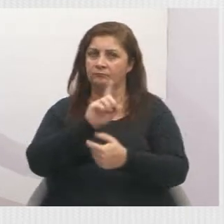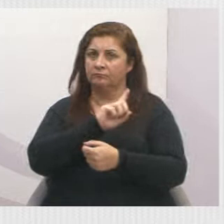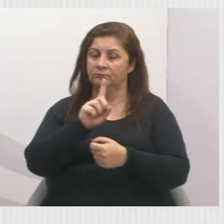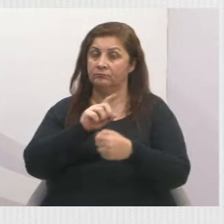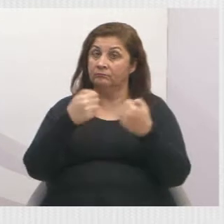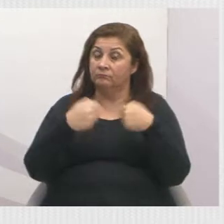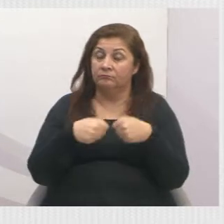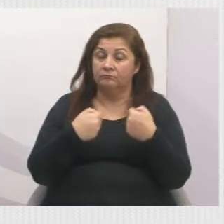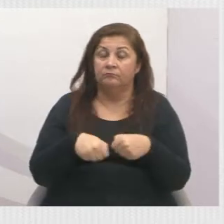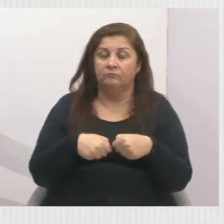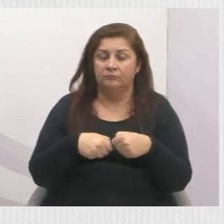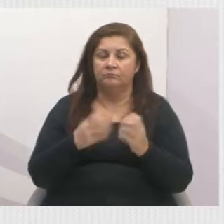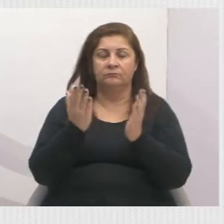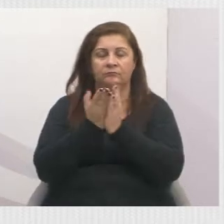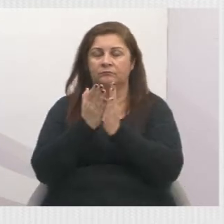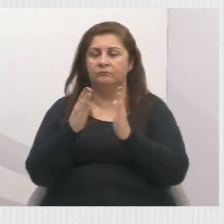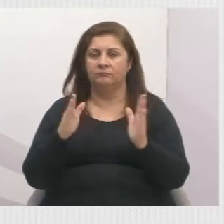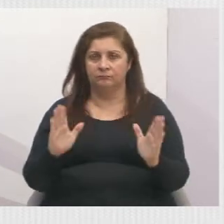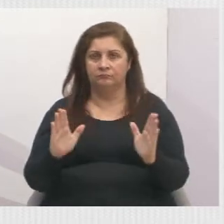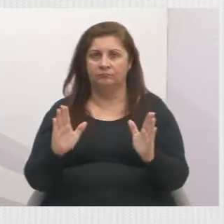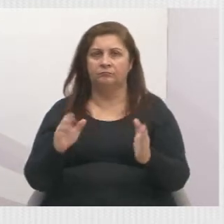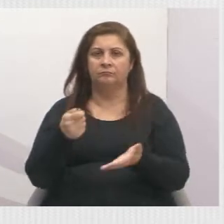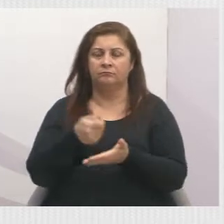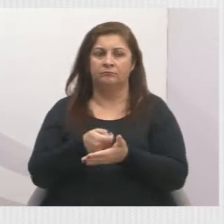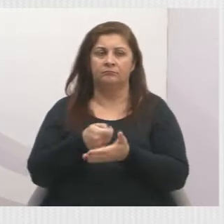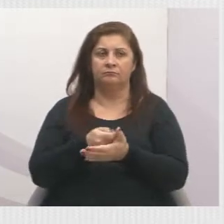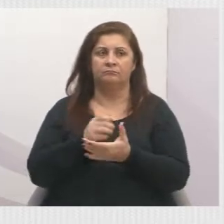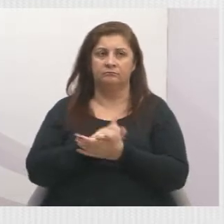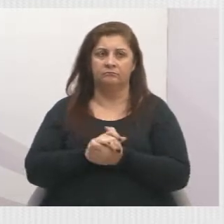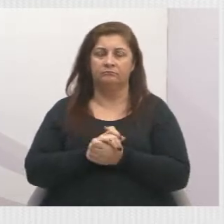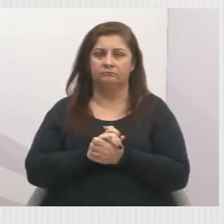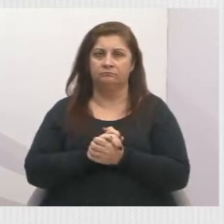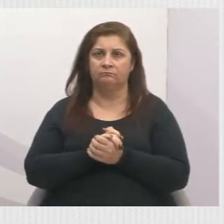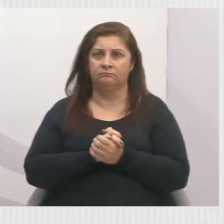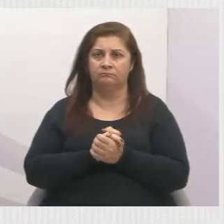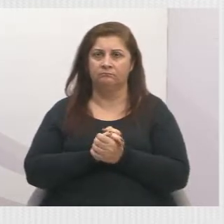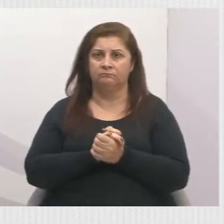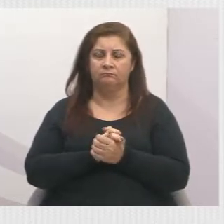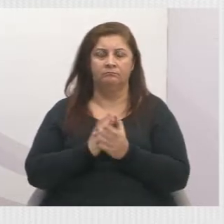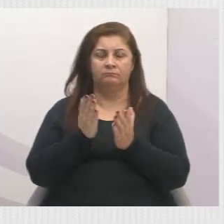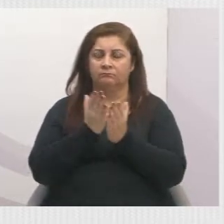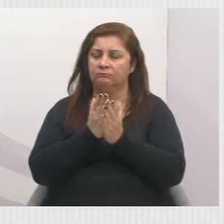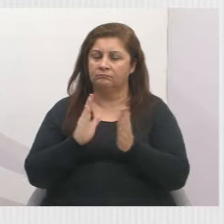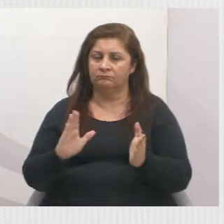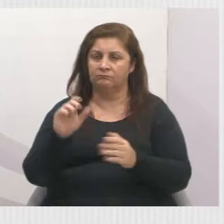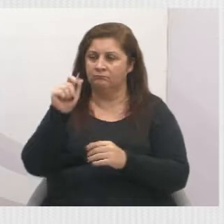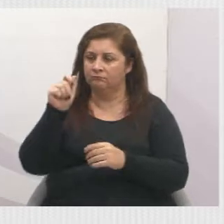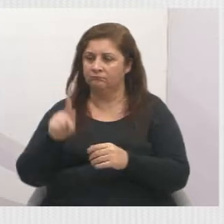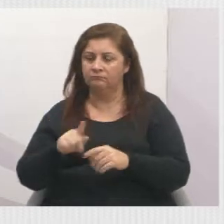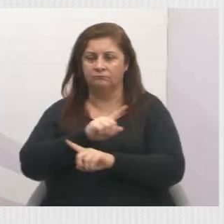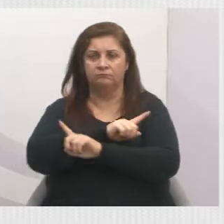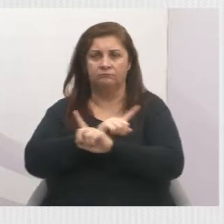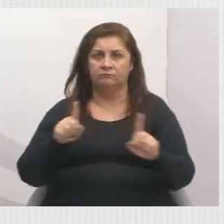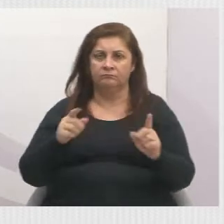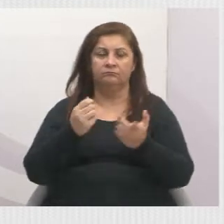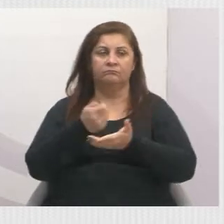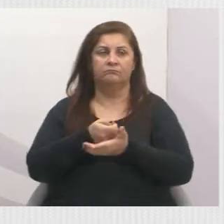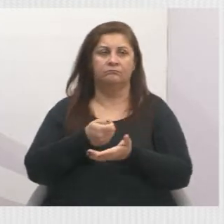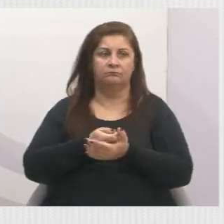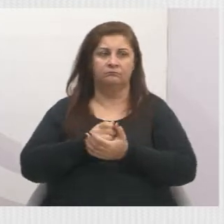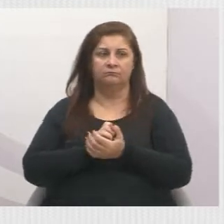mais necessária, a Câmara Municipal autorizará a não cobrar mais no ano subsequente, e faremos